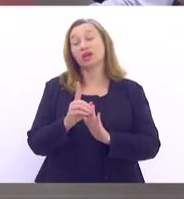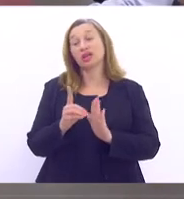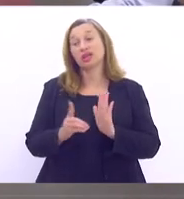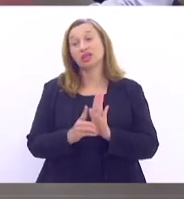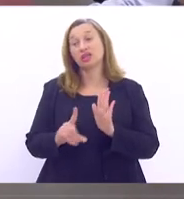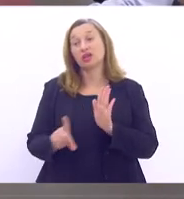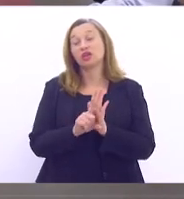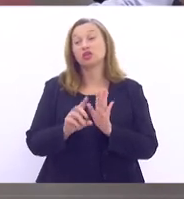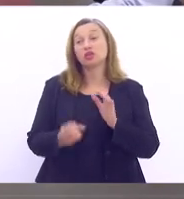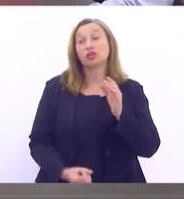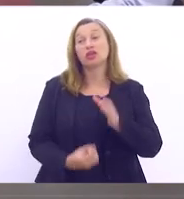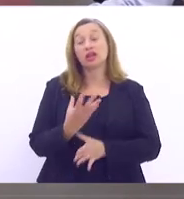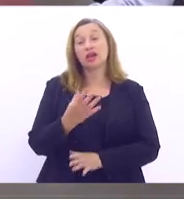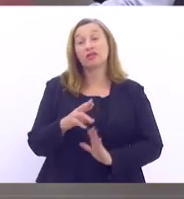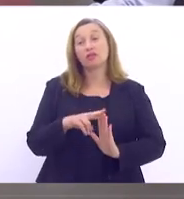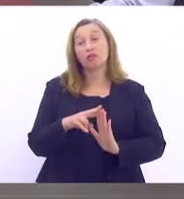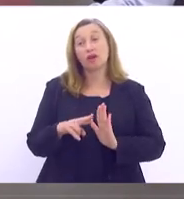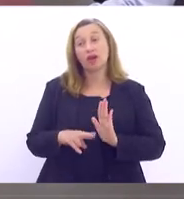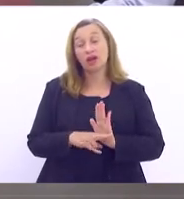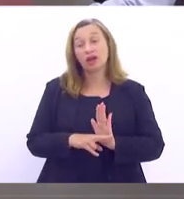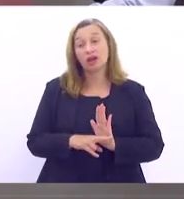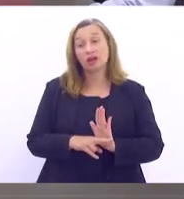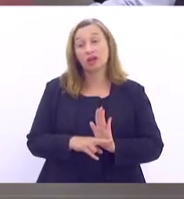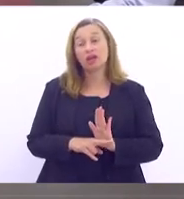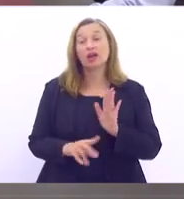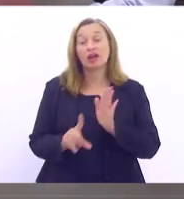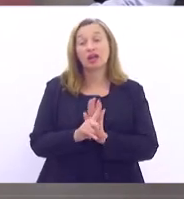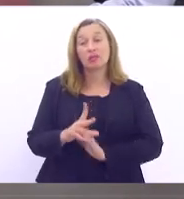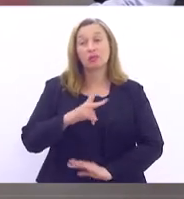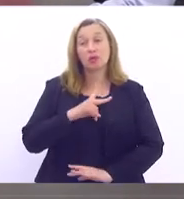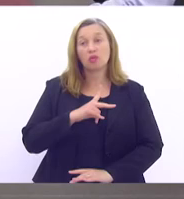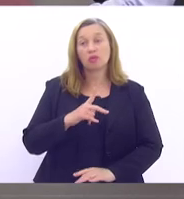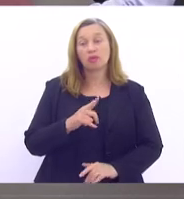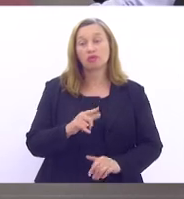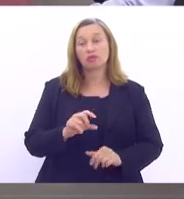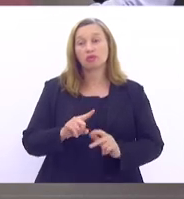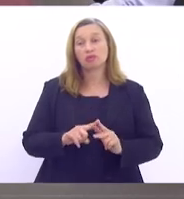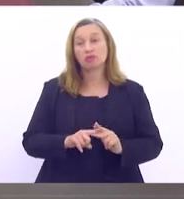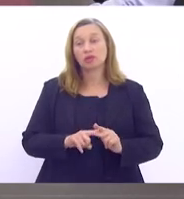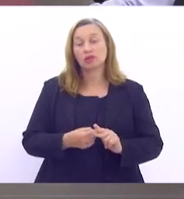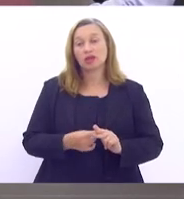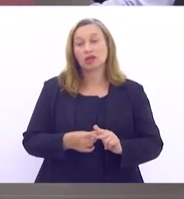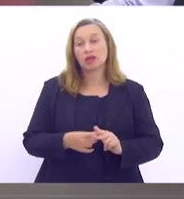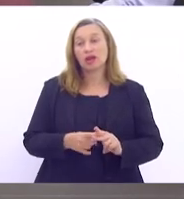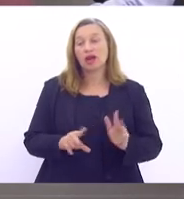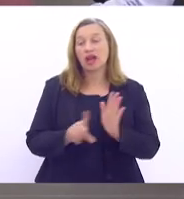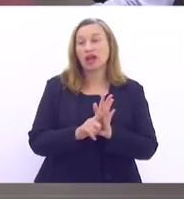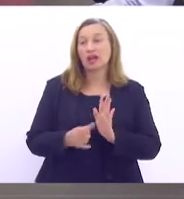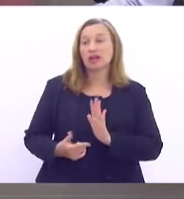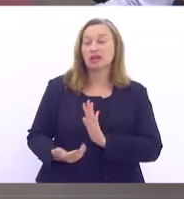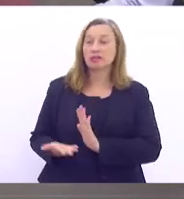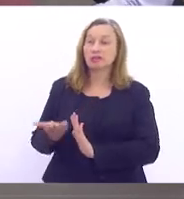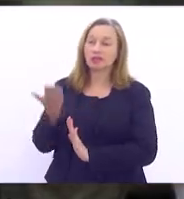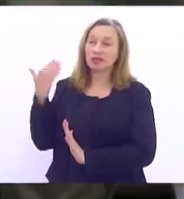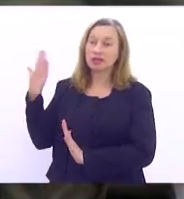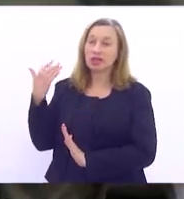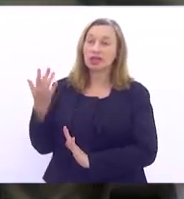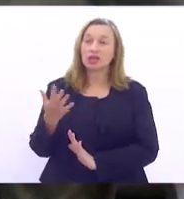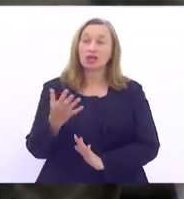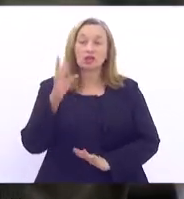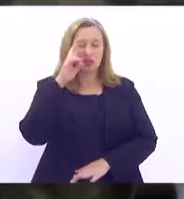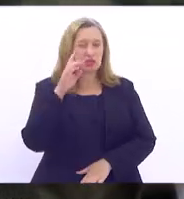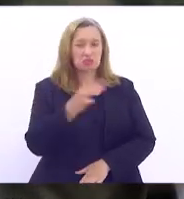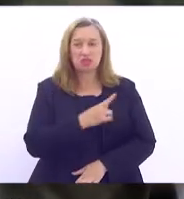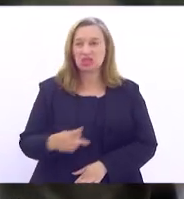Ela criava um regramento através de uma lei própria, sem alterar a legislação anterior, me parece. Senhor presidente, eu confesso que não tenho